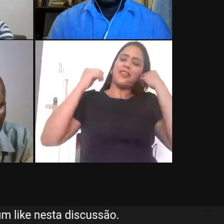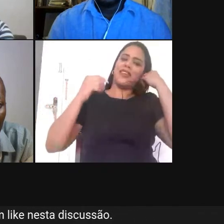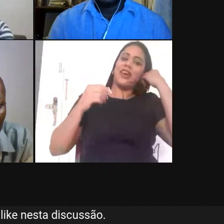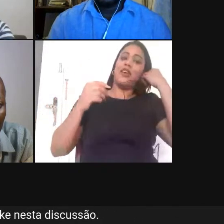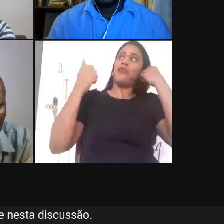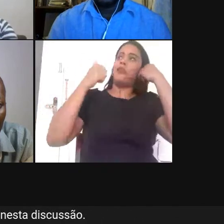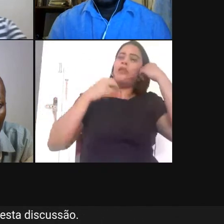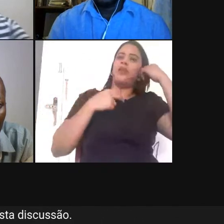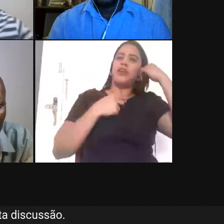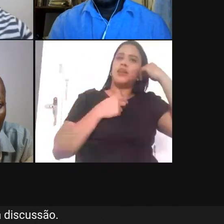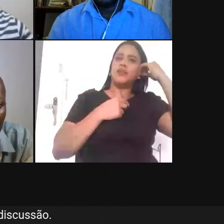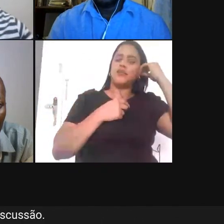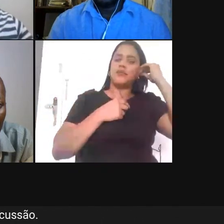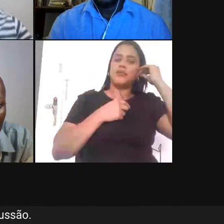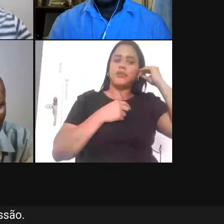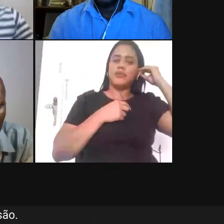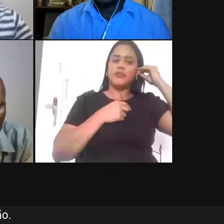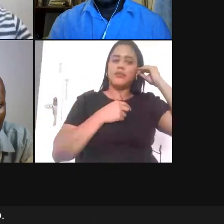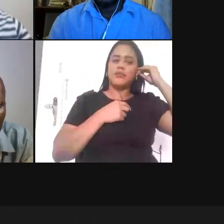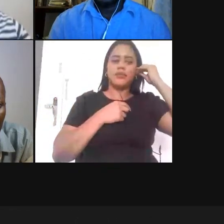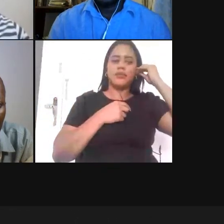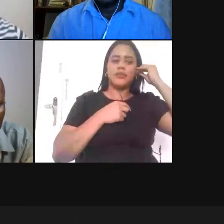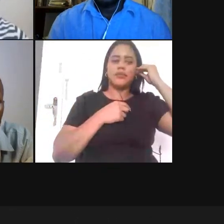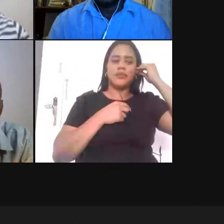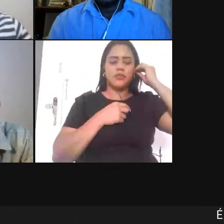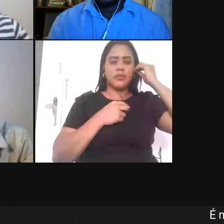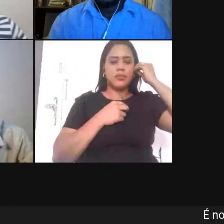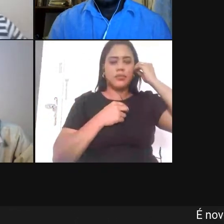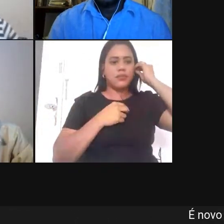sim, que ela também